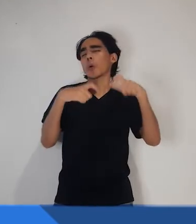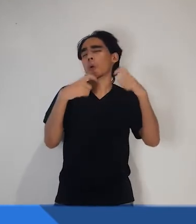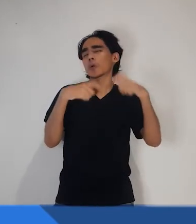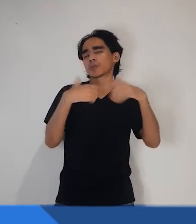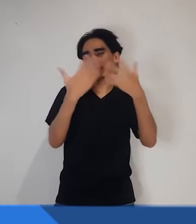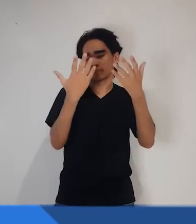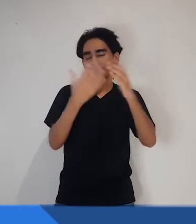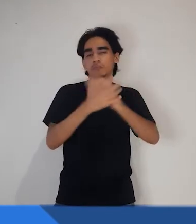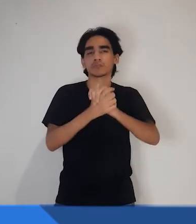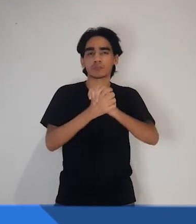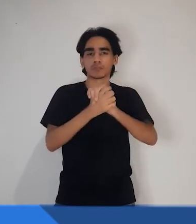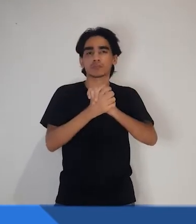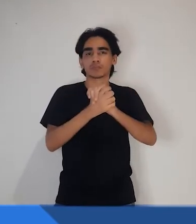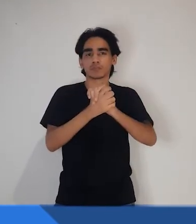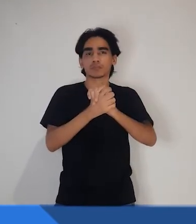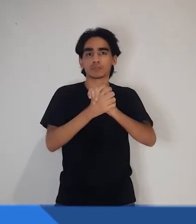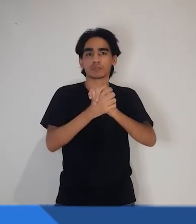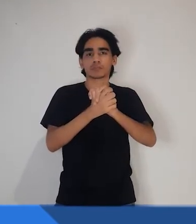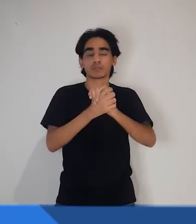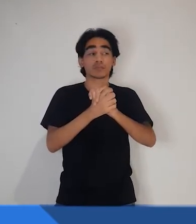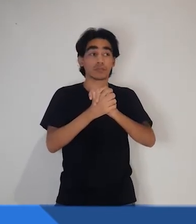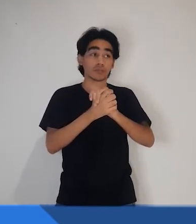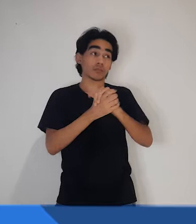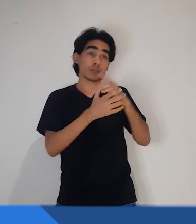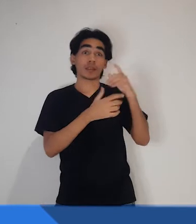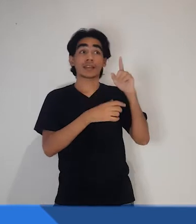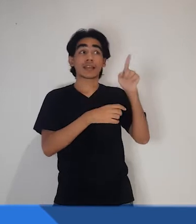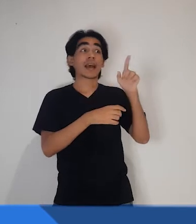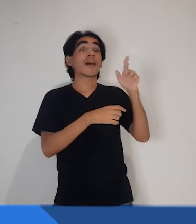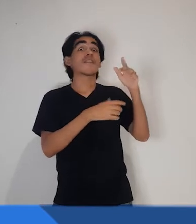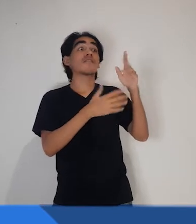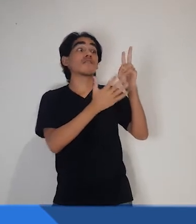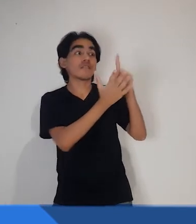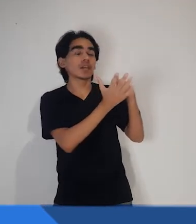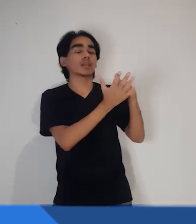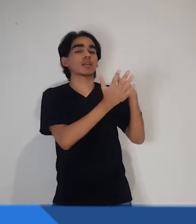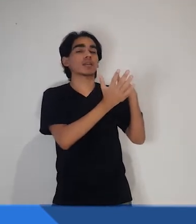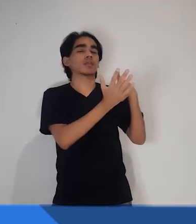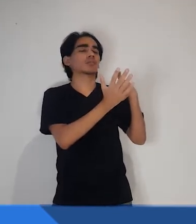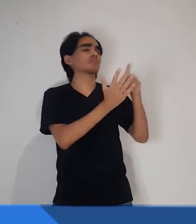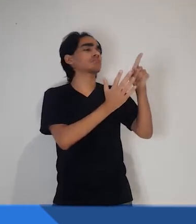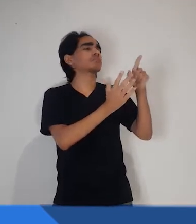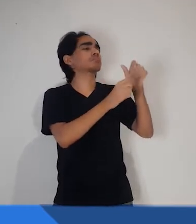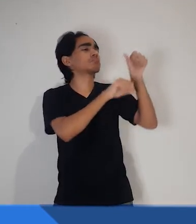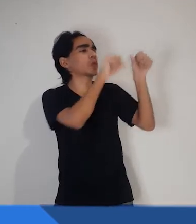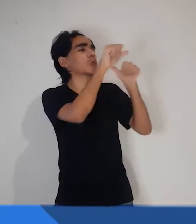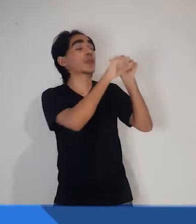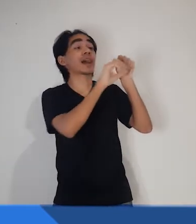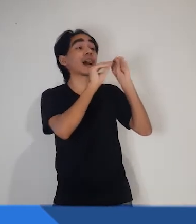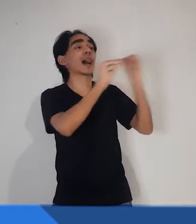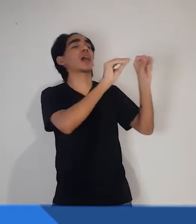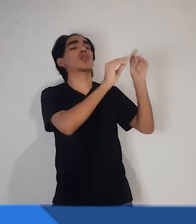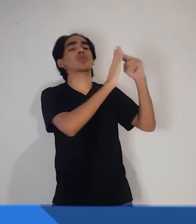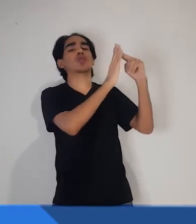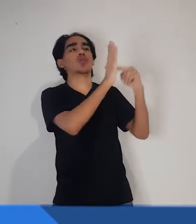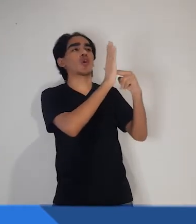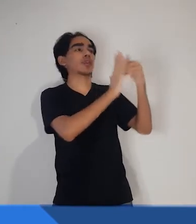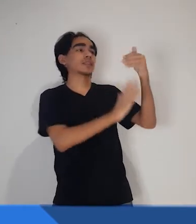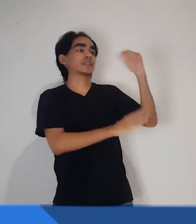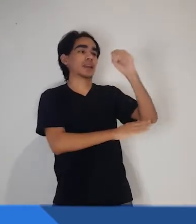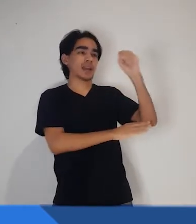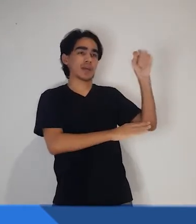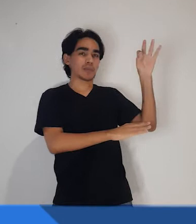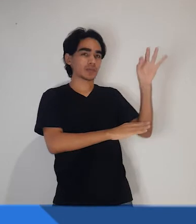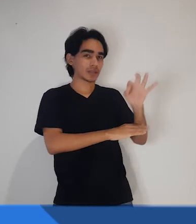essa letra A é a verdadeira, eu vou dizer que a nota dela é 100%. É isso que faz o